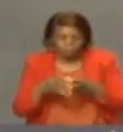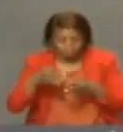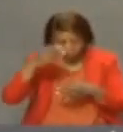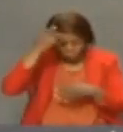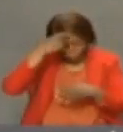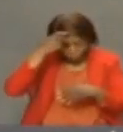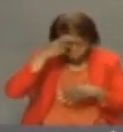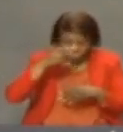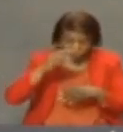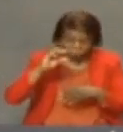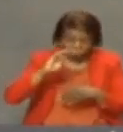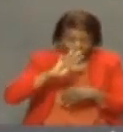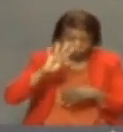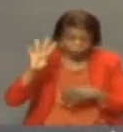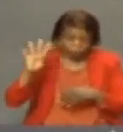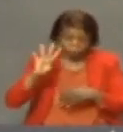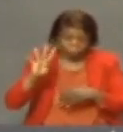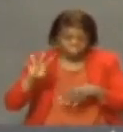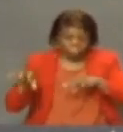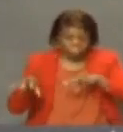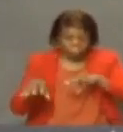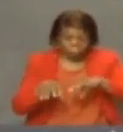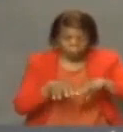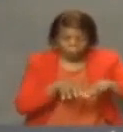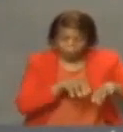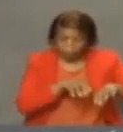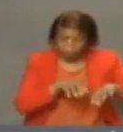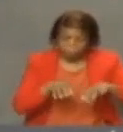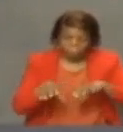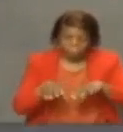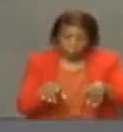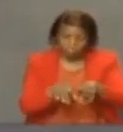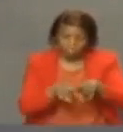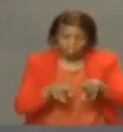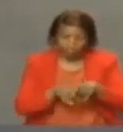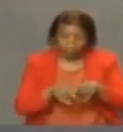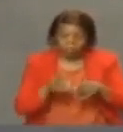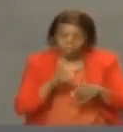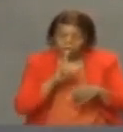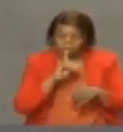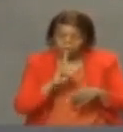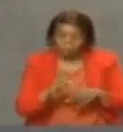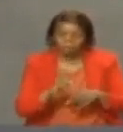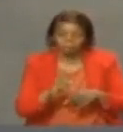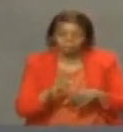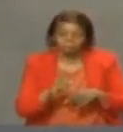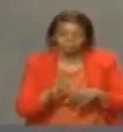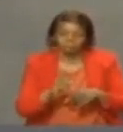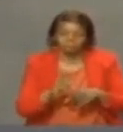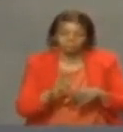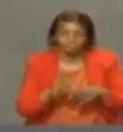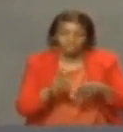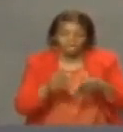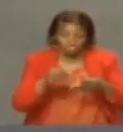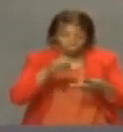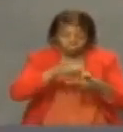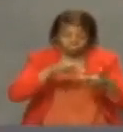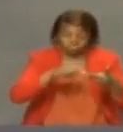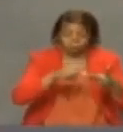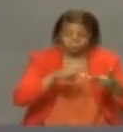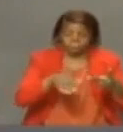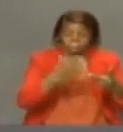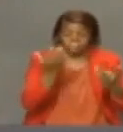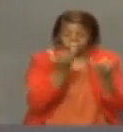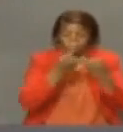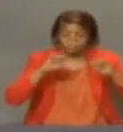partido para ambas situações exorto aos cidadãos angolanos e os membros do